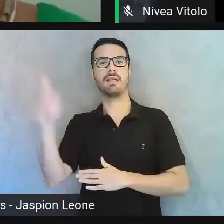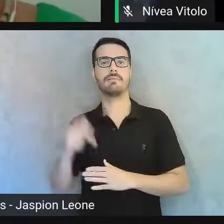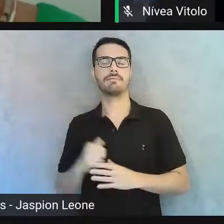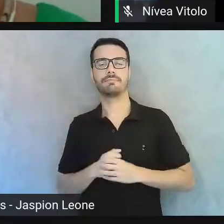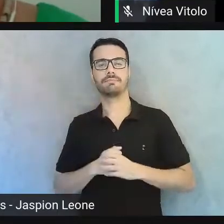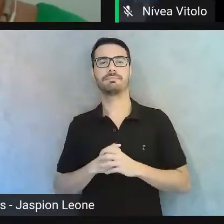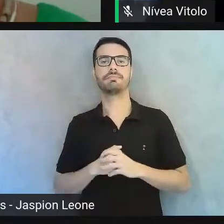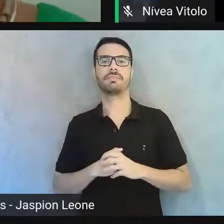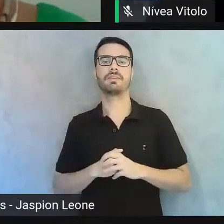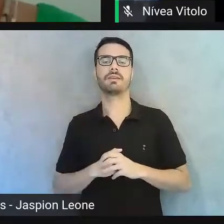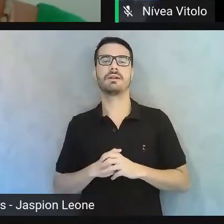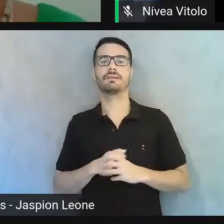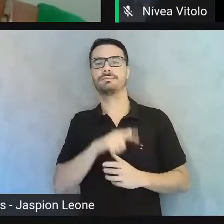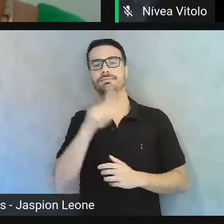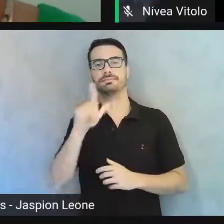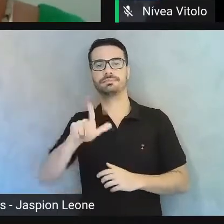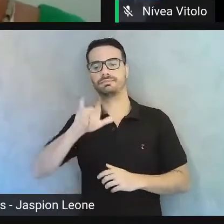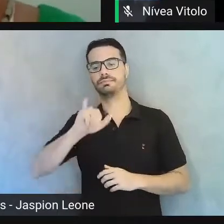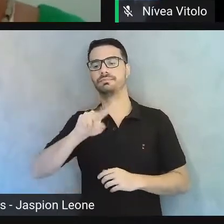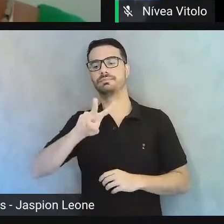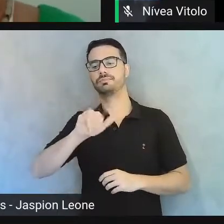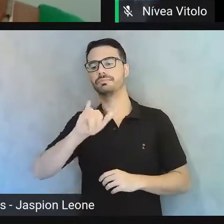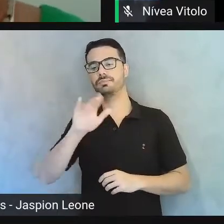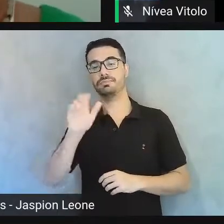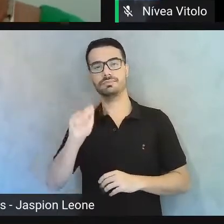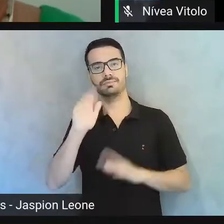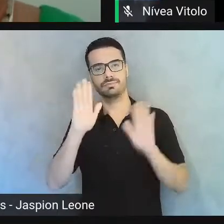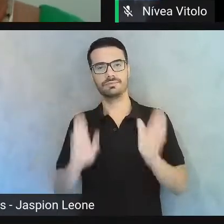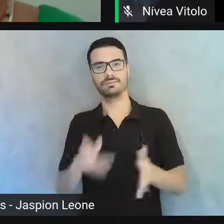E a Nívia, como eu já falei, né,